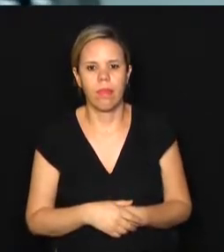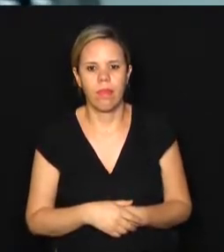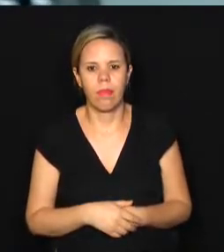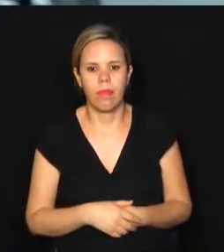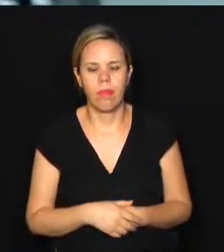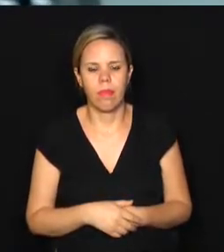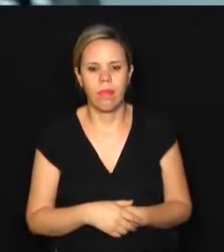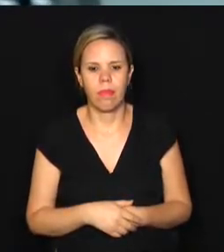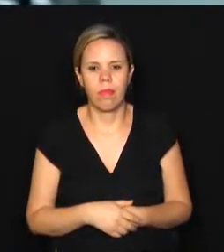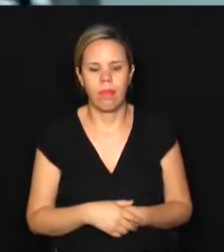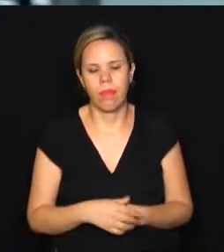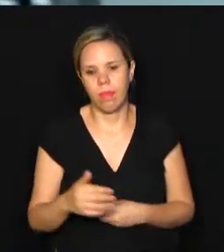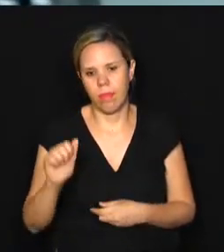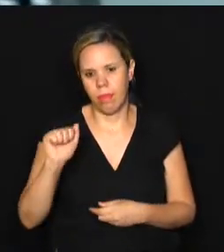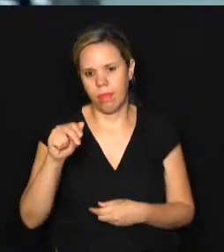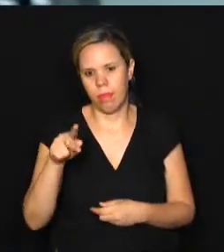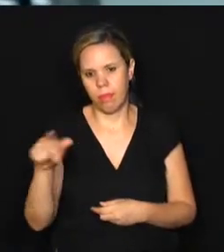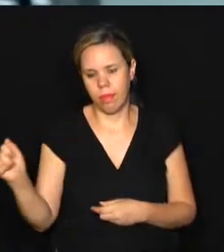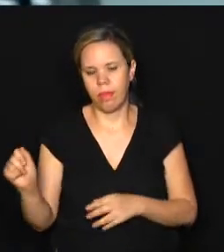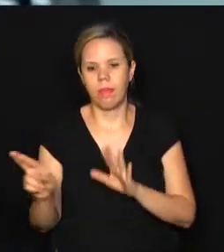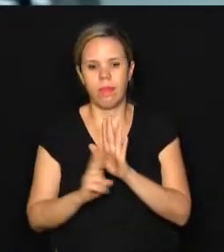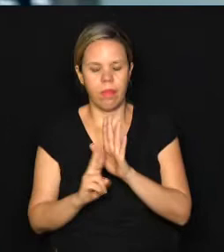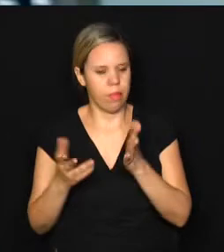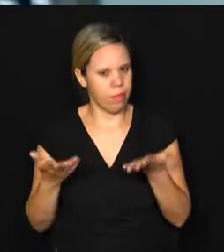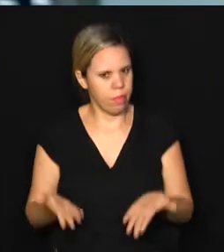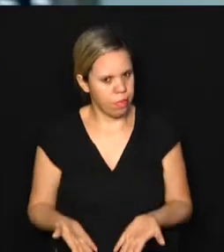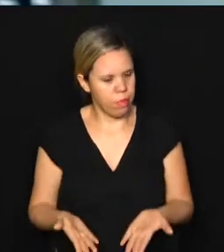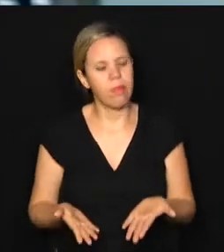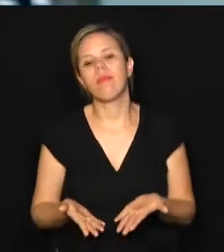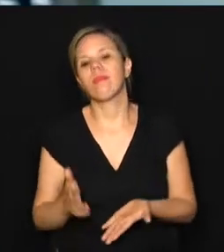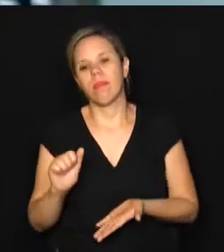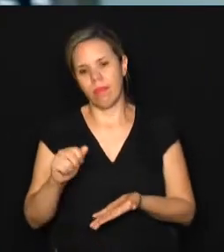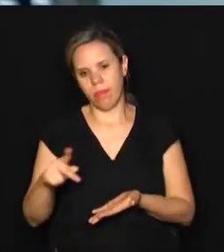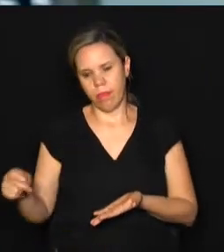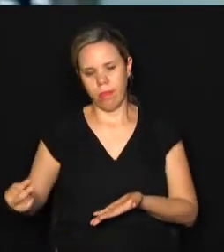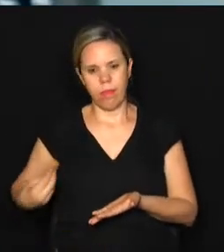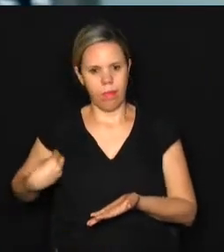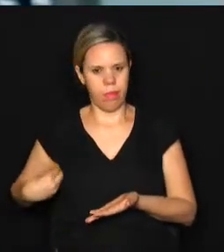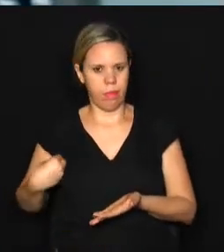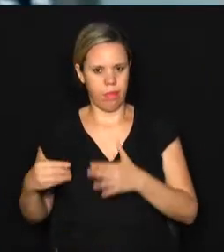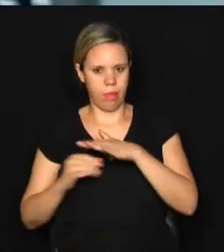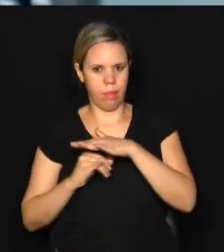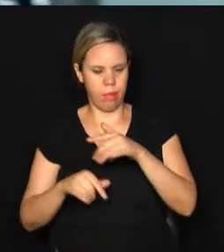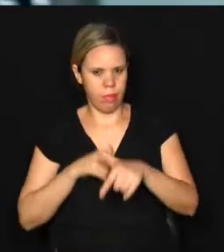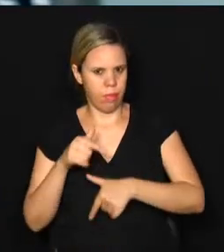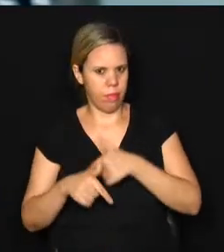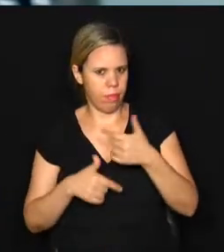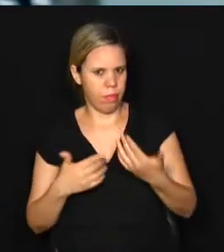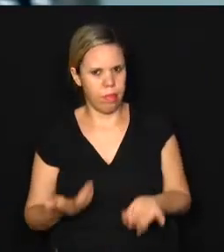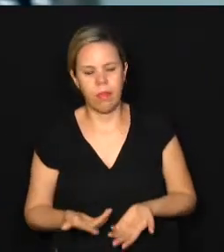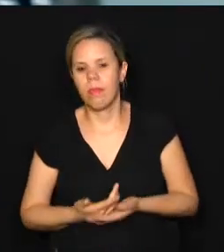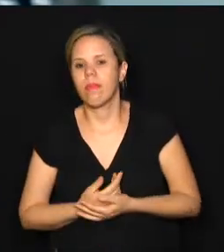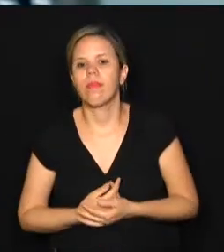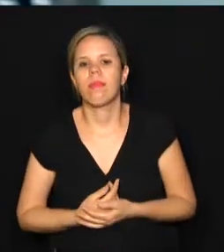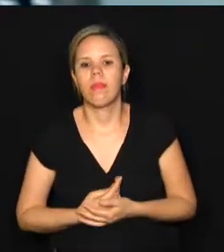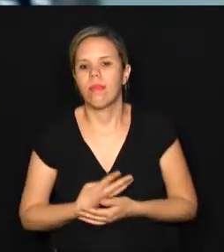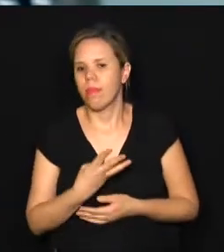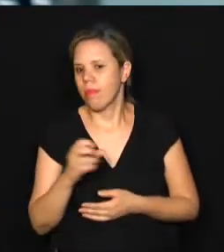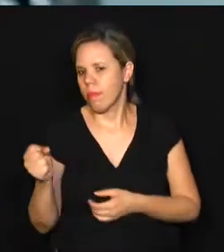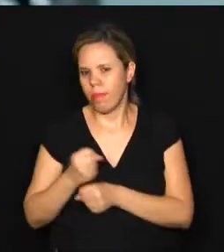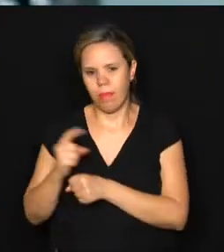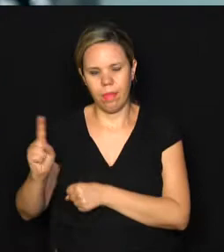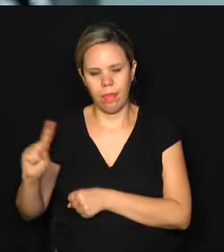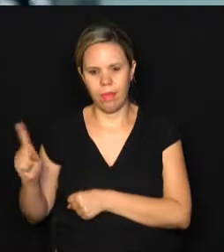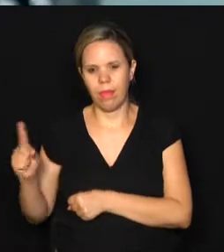Em nome da APA Viva, como representante da ONG que eu atuo, não há 40 anos, como o